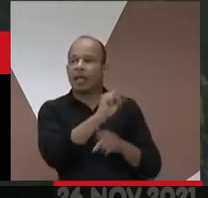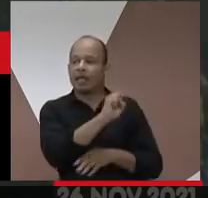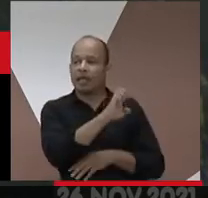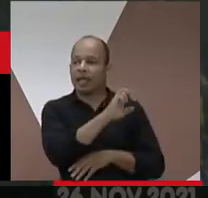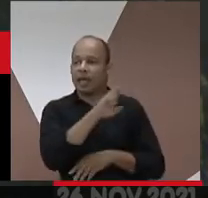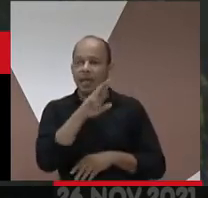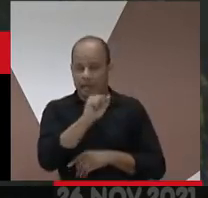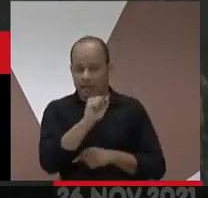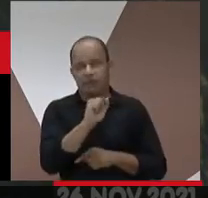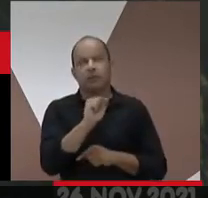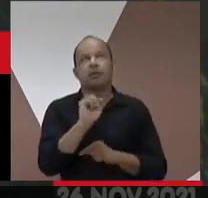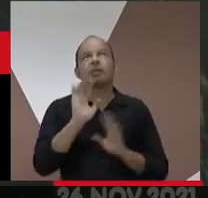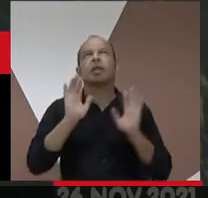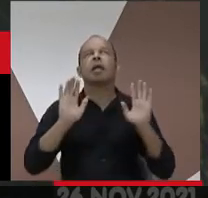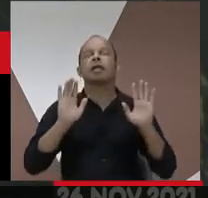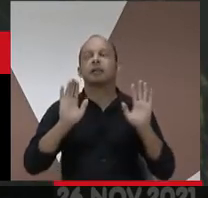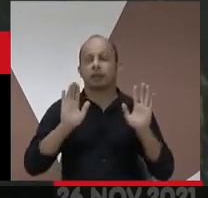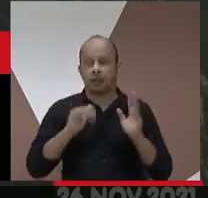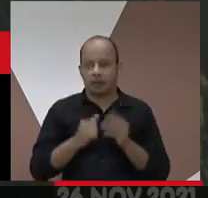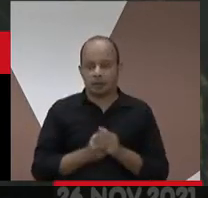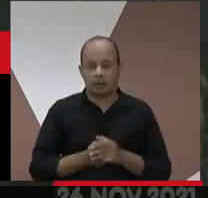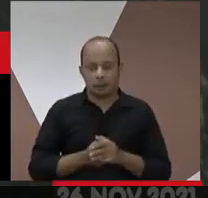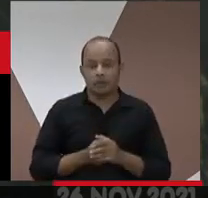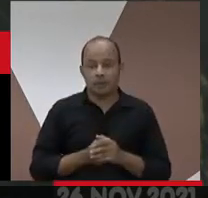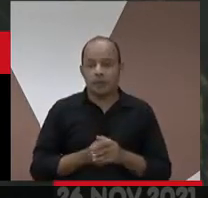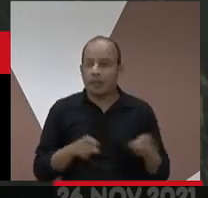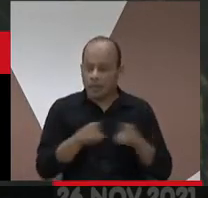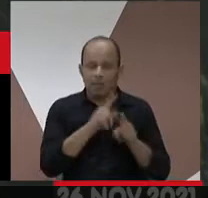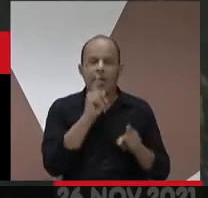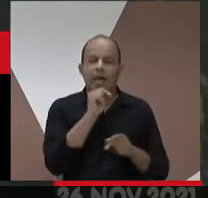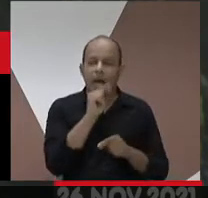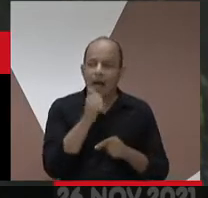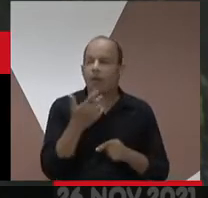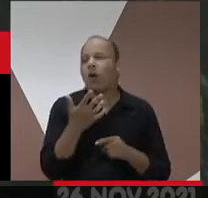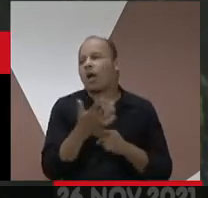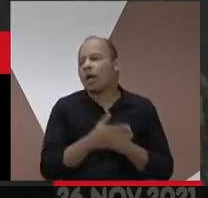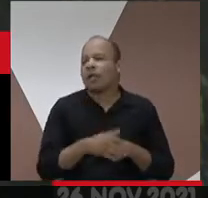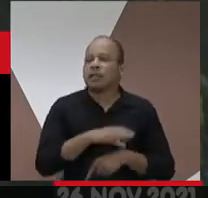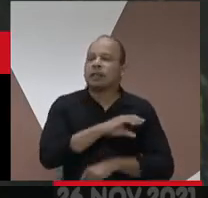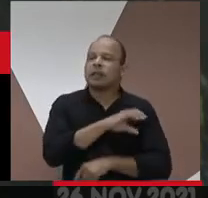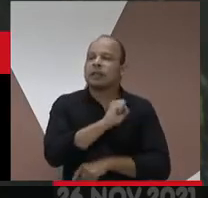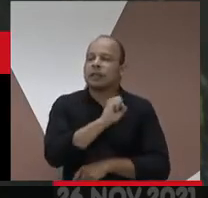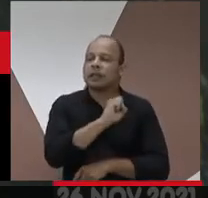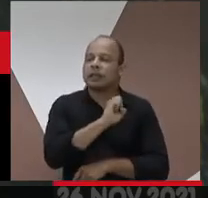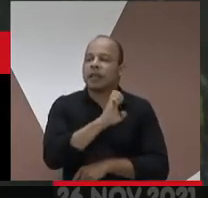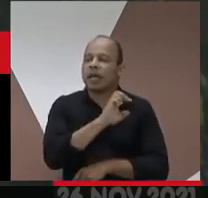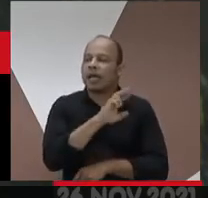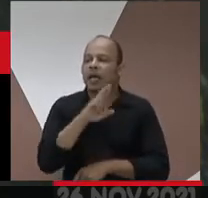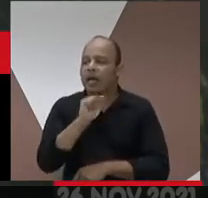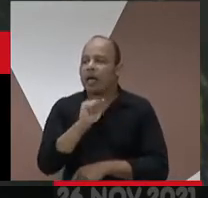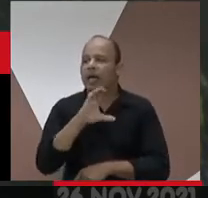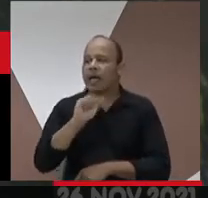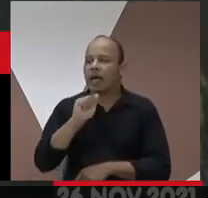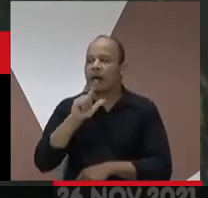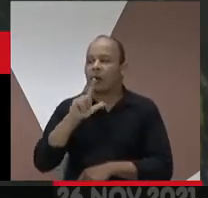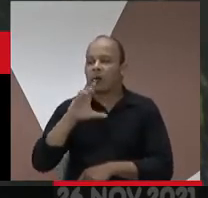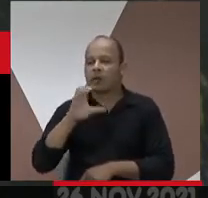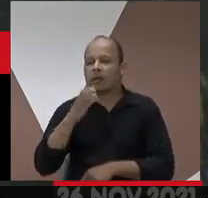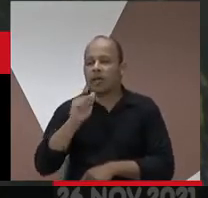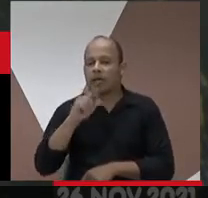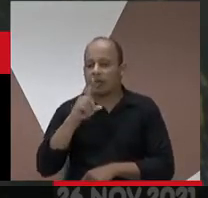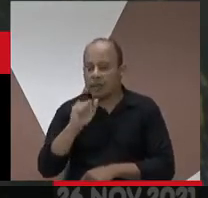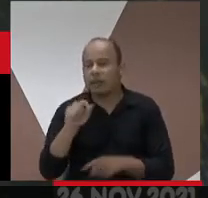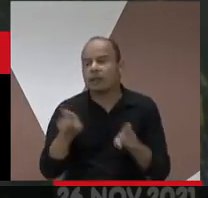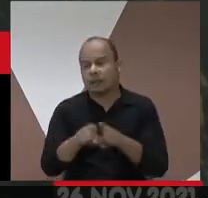nossas águas, né? Tão importantes, áreas como a Serra da Calçada, Moeda, Rola Moça. E foi com muita surpresa